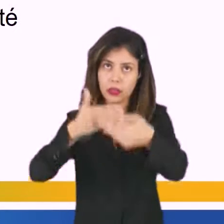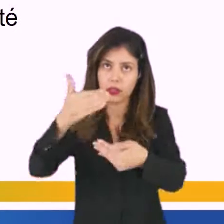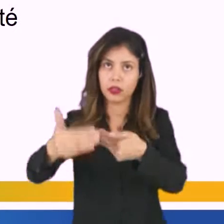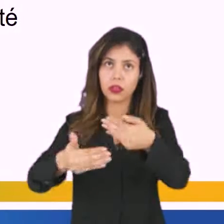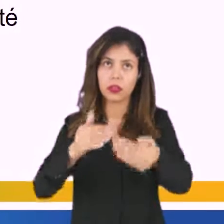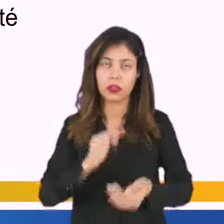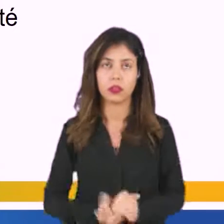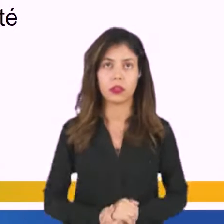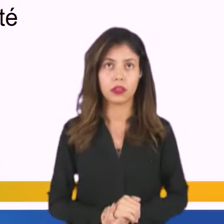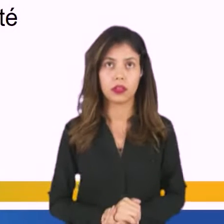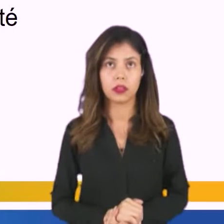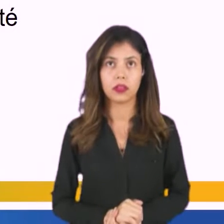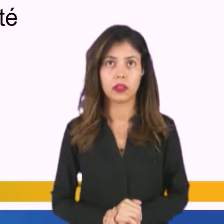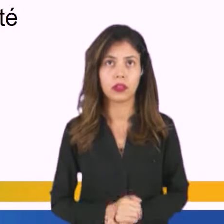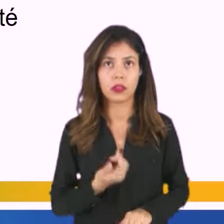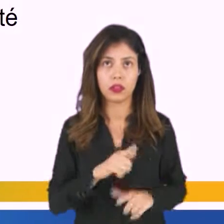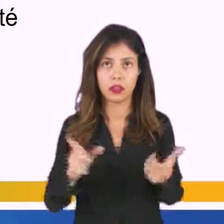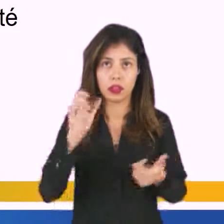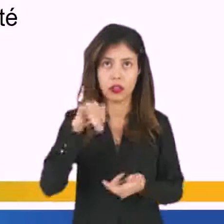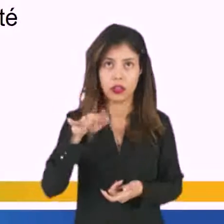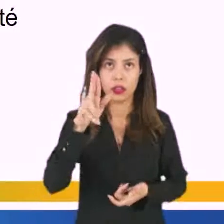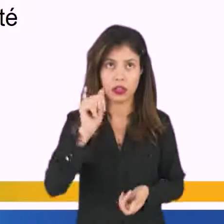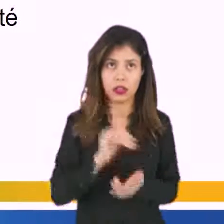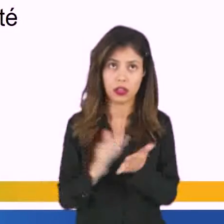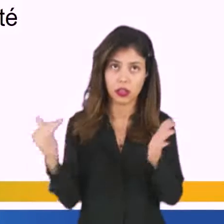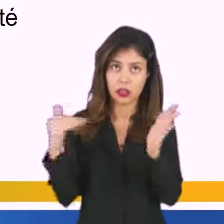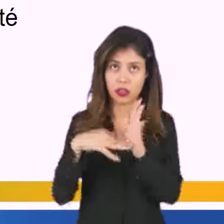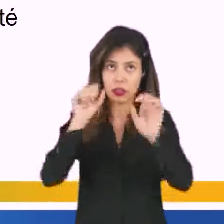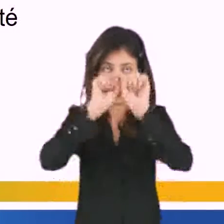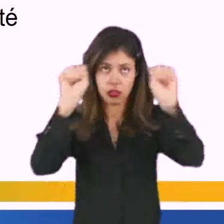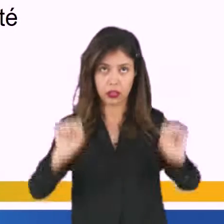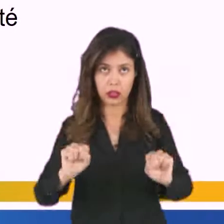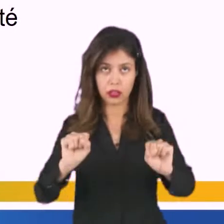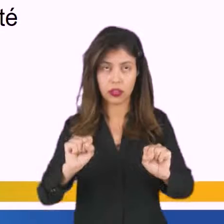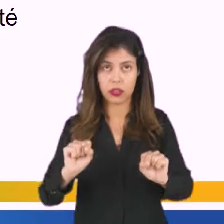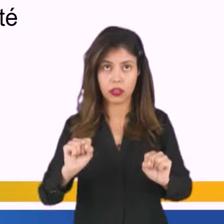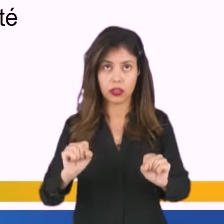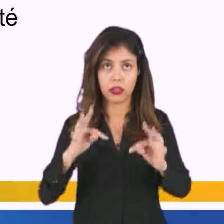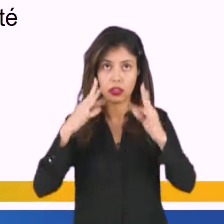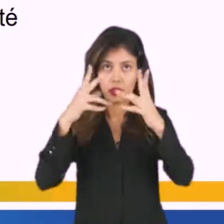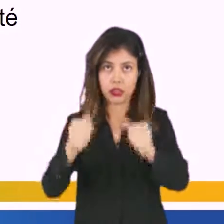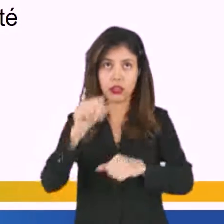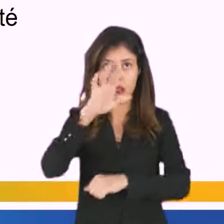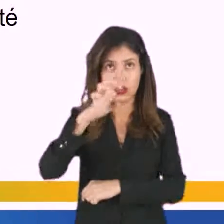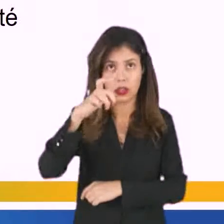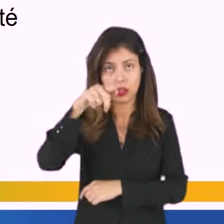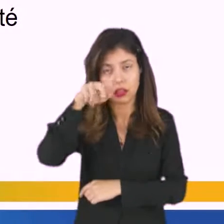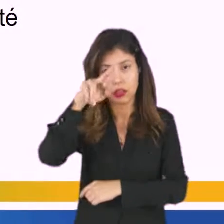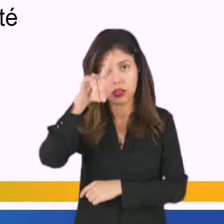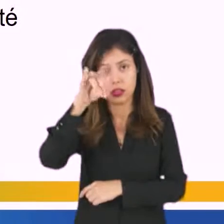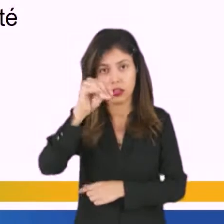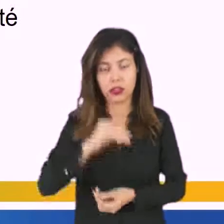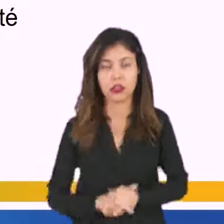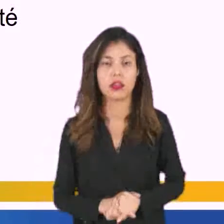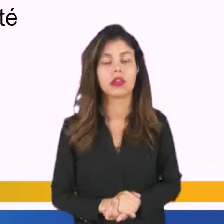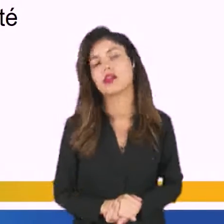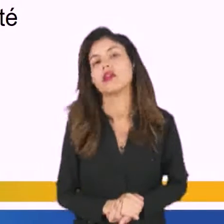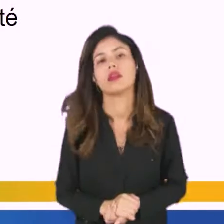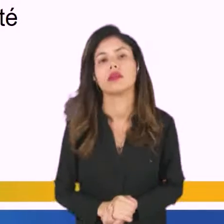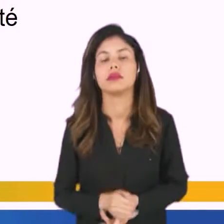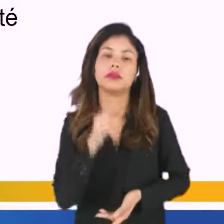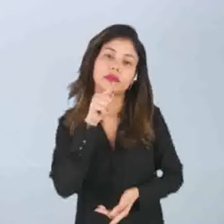repetimos o processo com as demais incógnitas, até que o sistema se torne